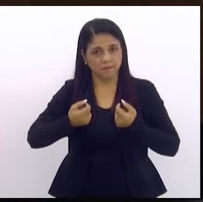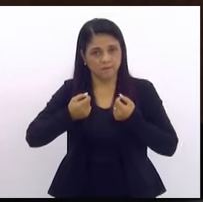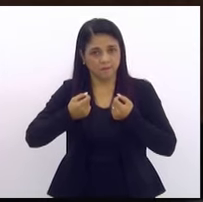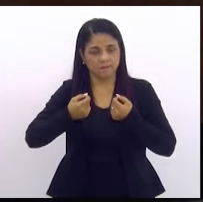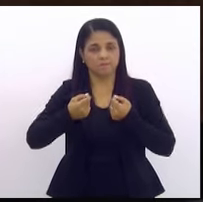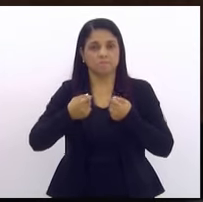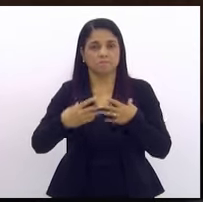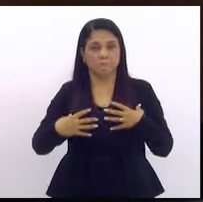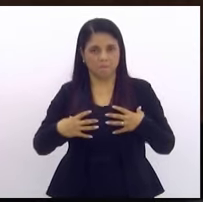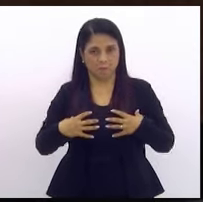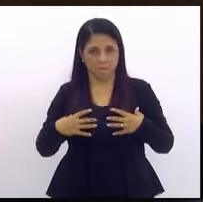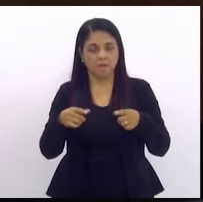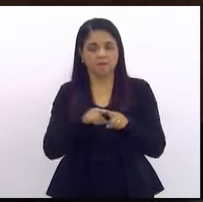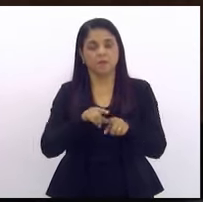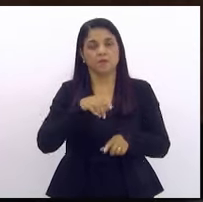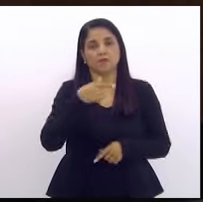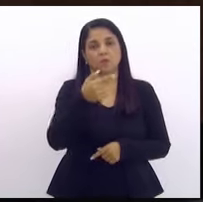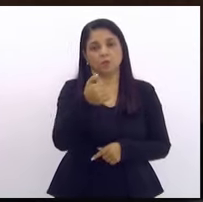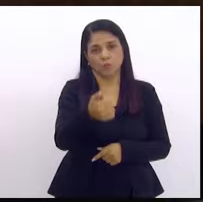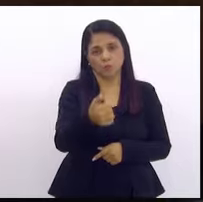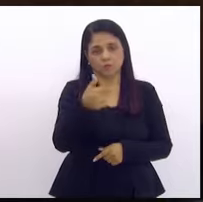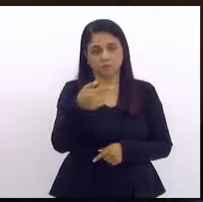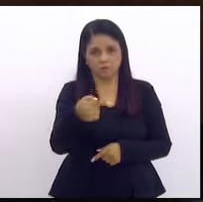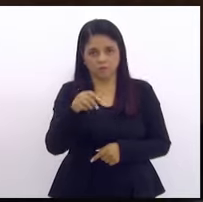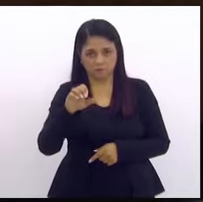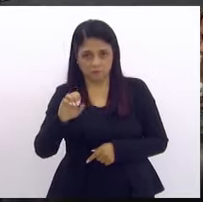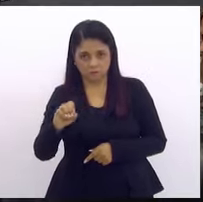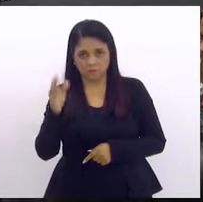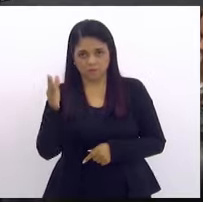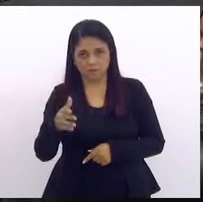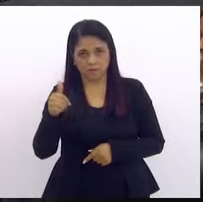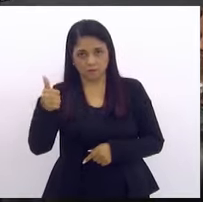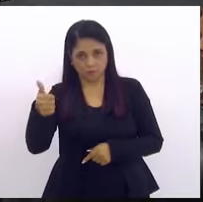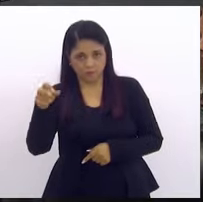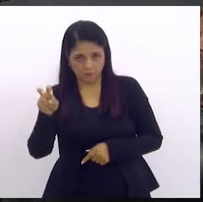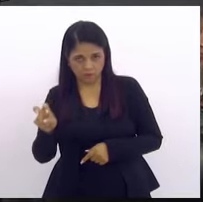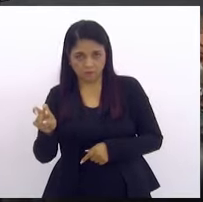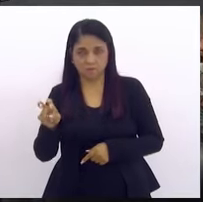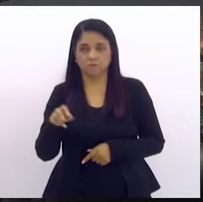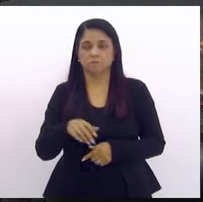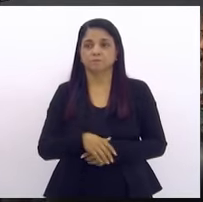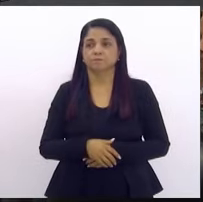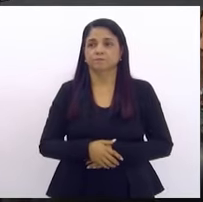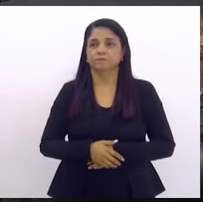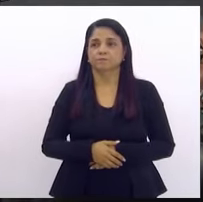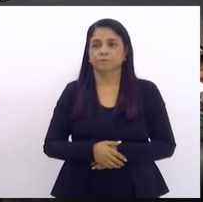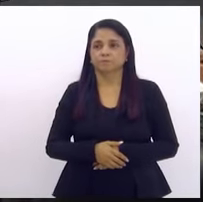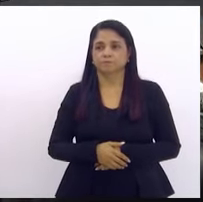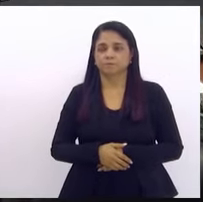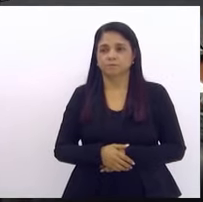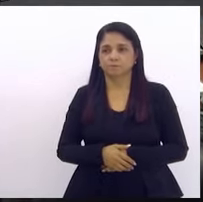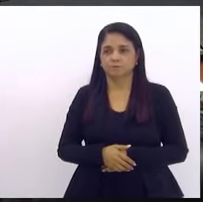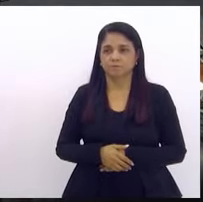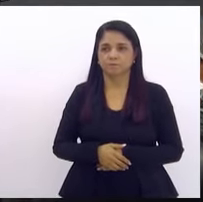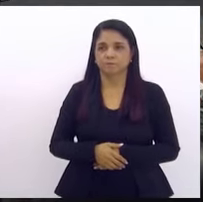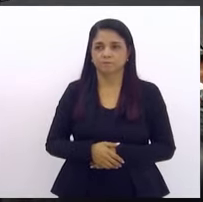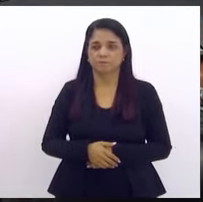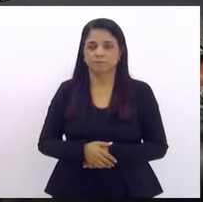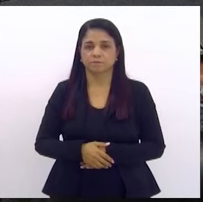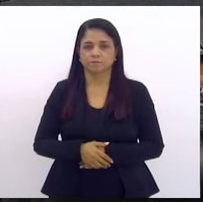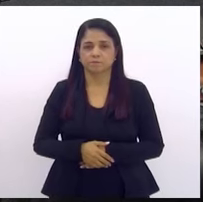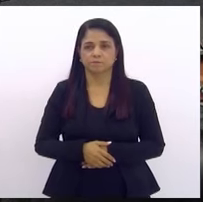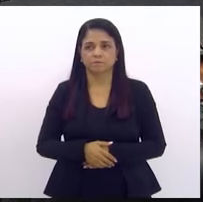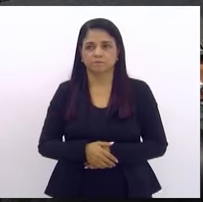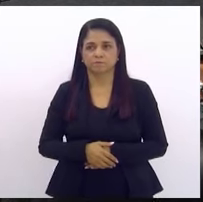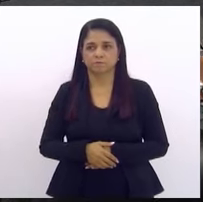e também 170, de 2015. Agora, senhor presidente, Cedir.